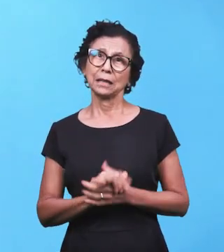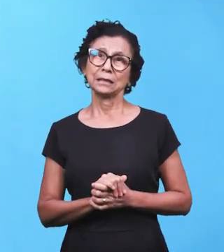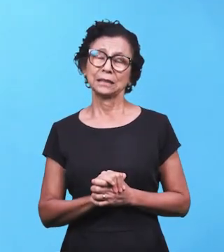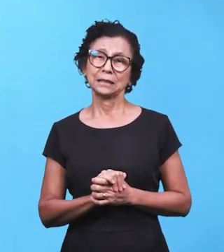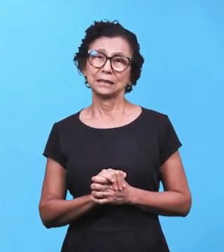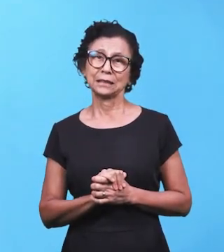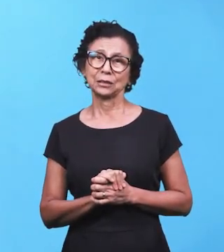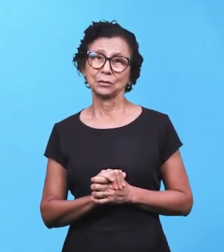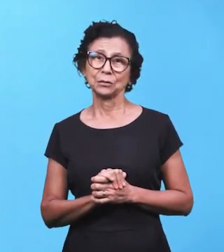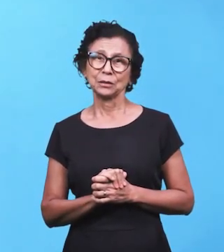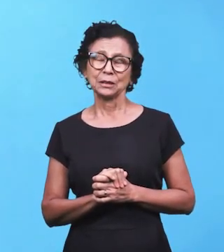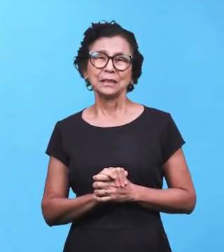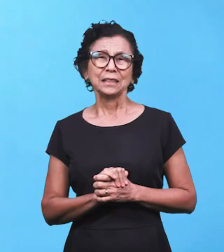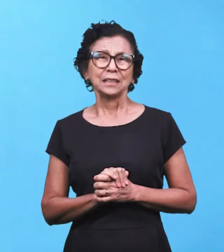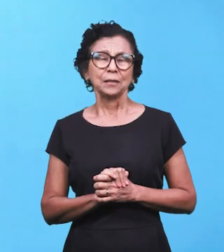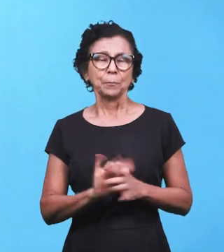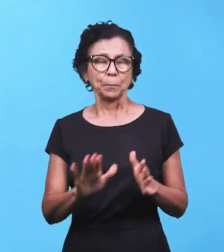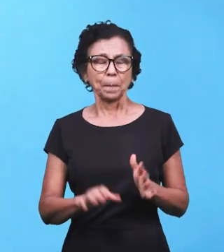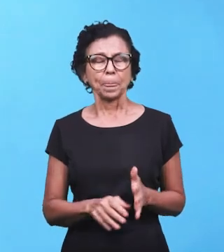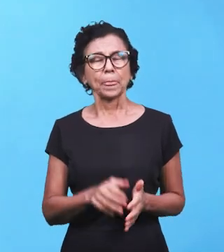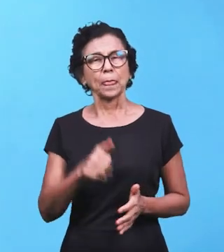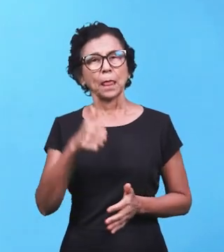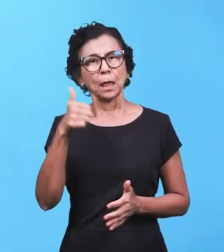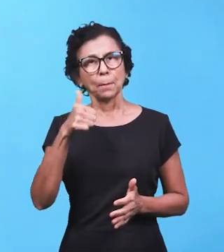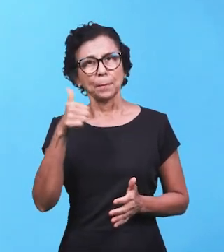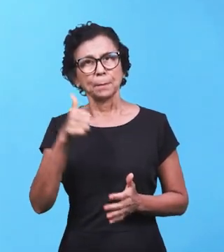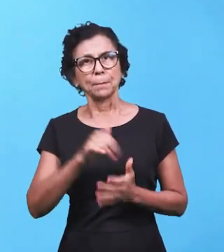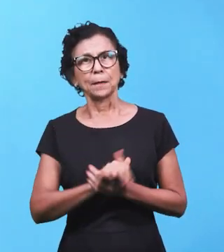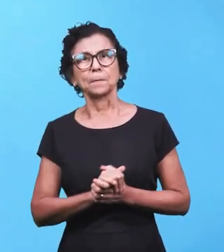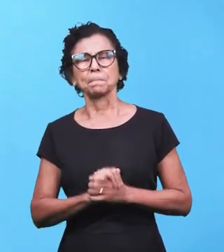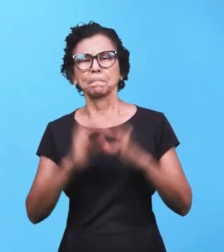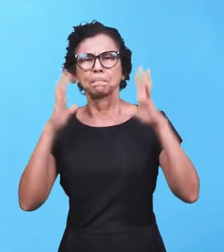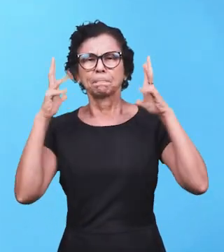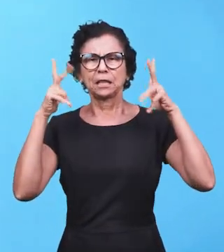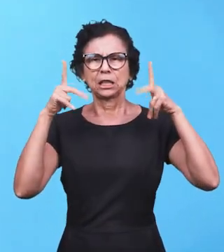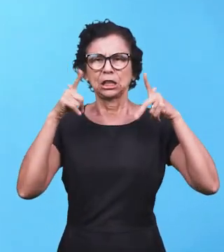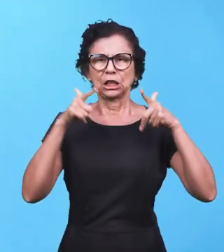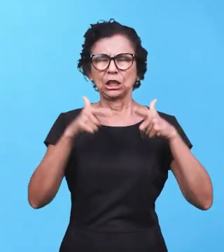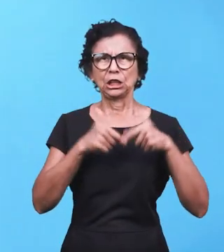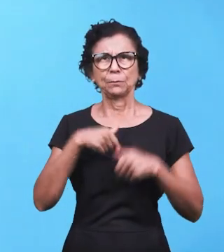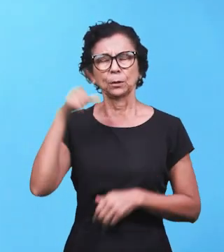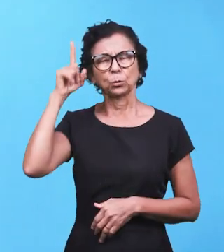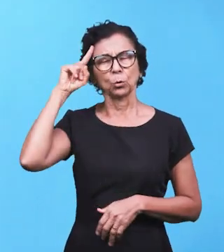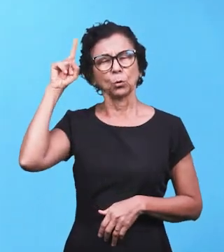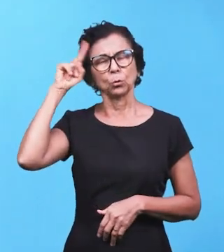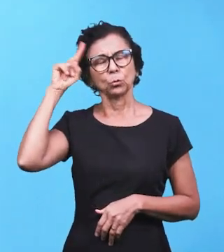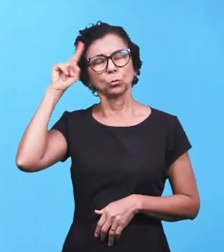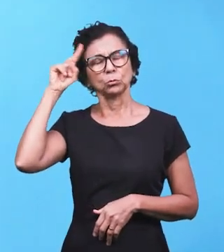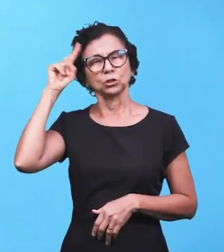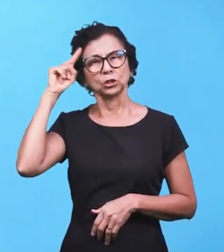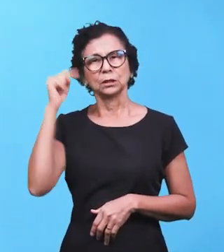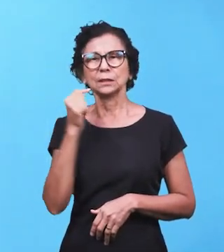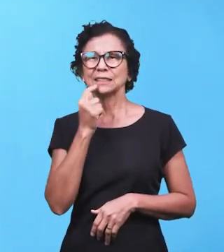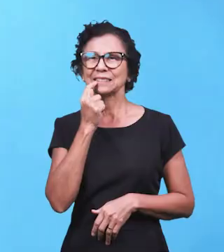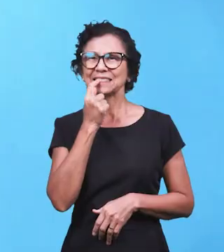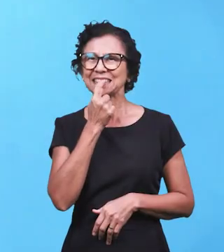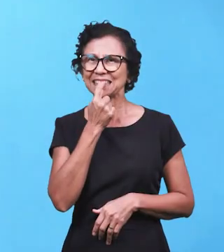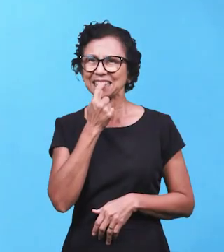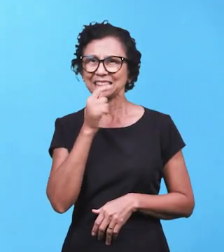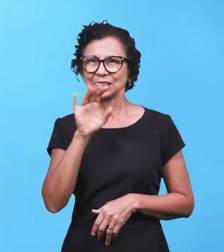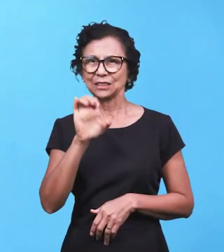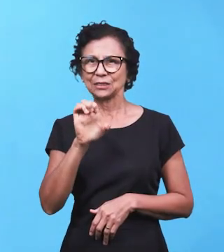abrasivos. Então eles causam, primeiramente, parece que fez aquela limpeza, mas o uso contínuo vai causando um desgaste do